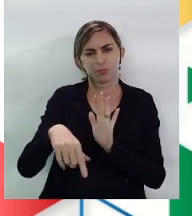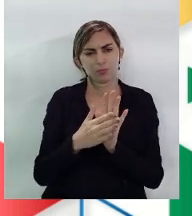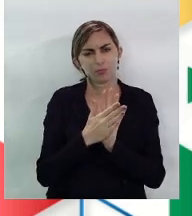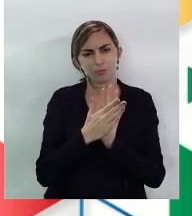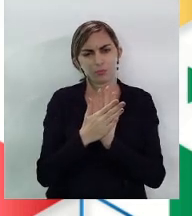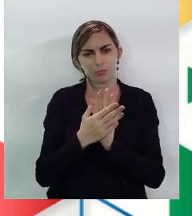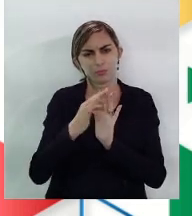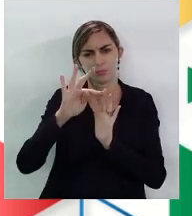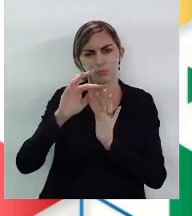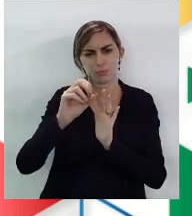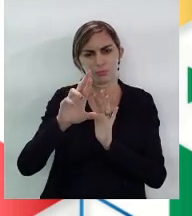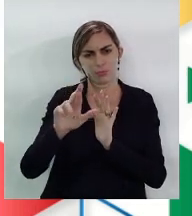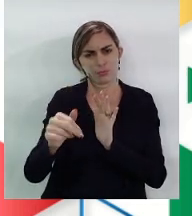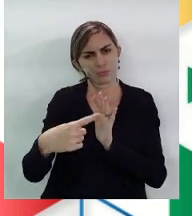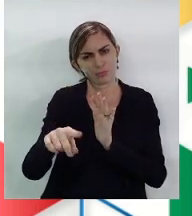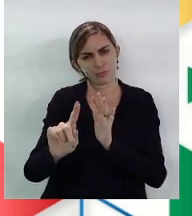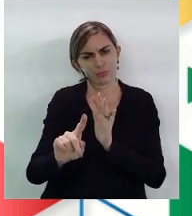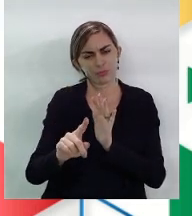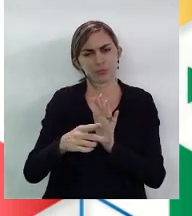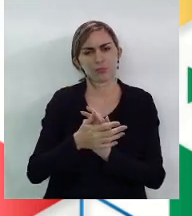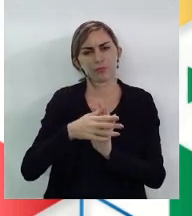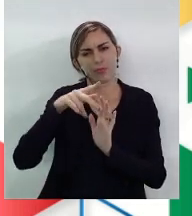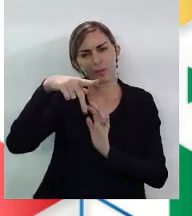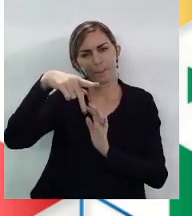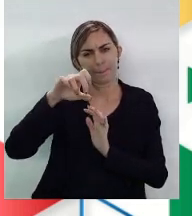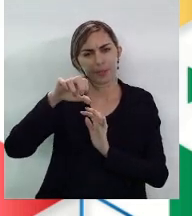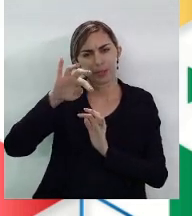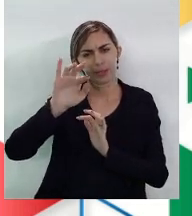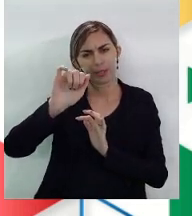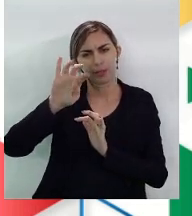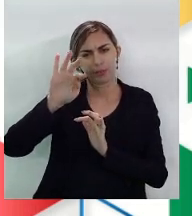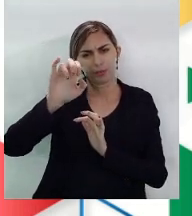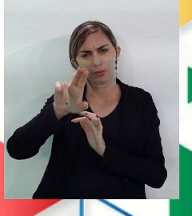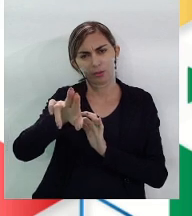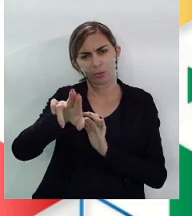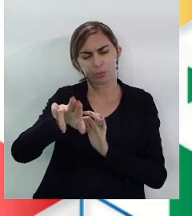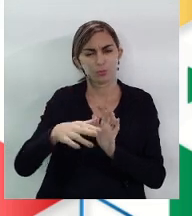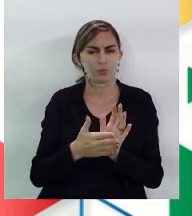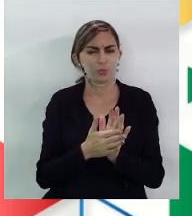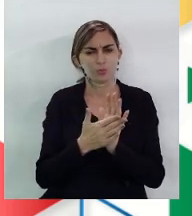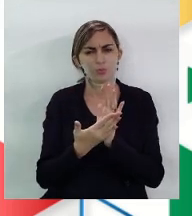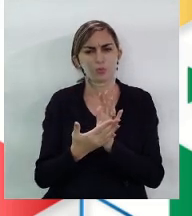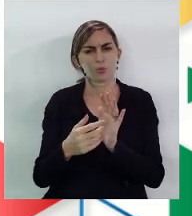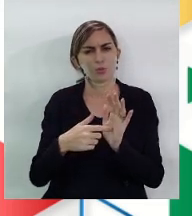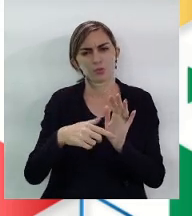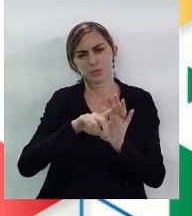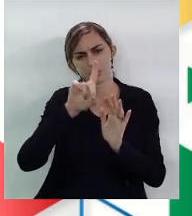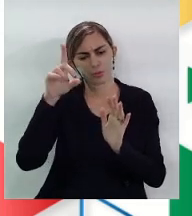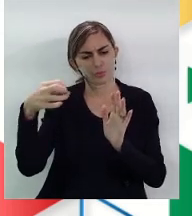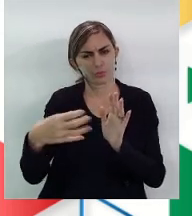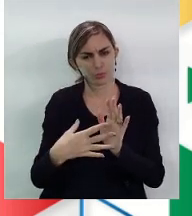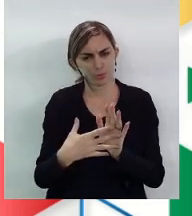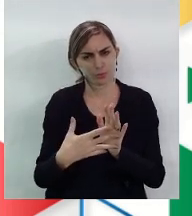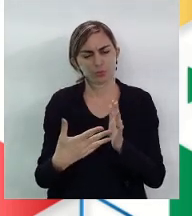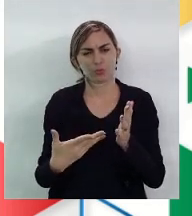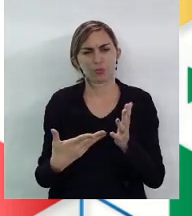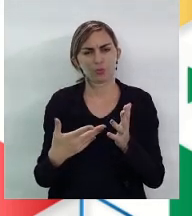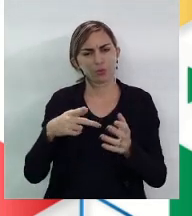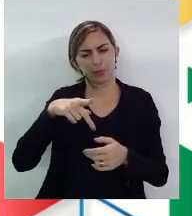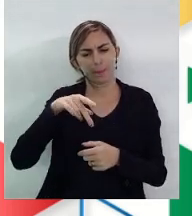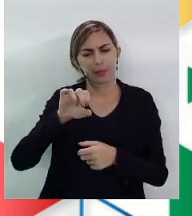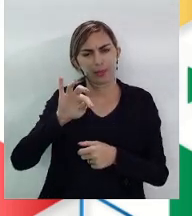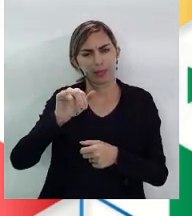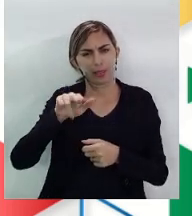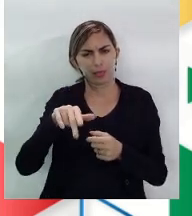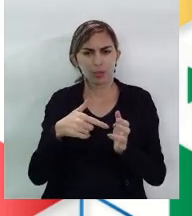a Torá, ou Pentateuco, revelado diretamente por Deus. Vamos conhecer que